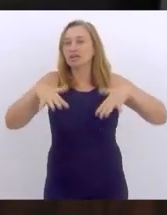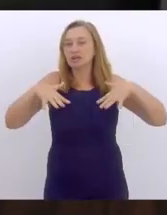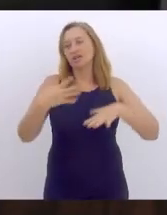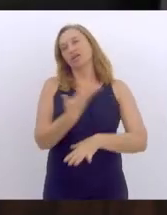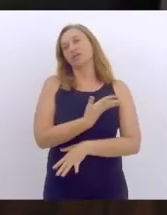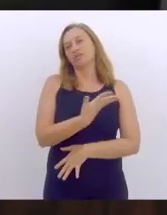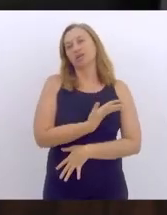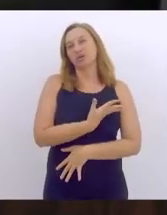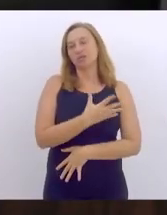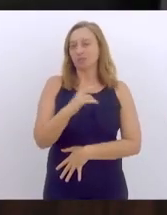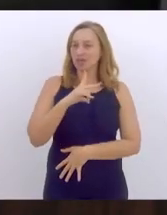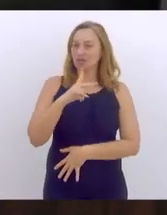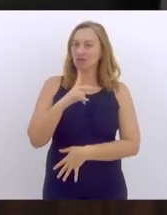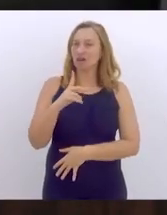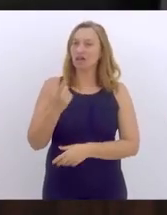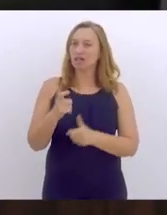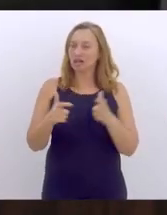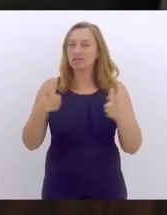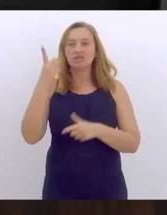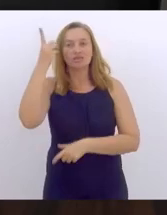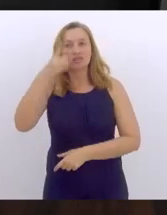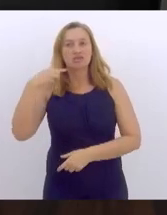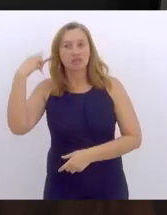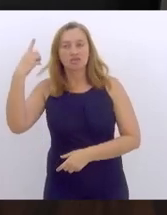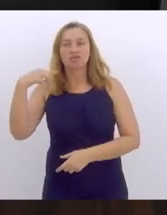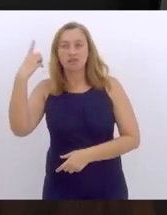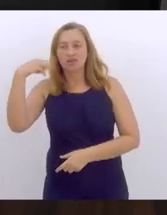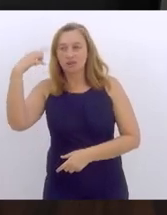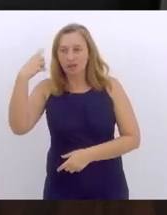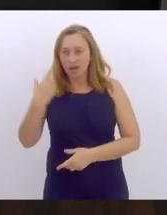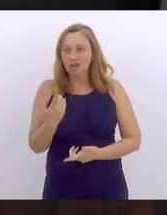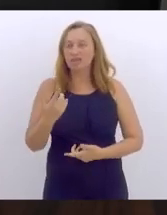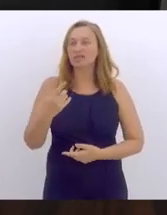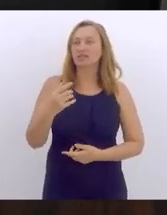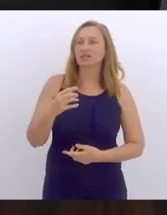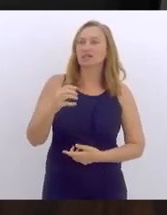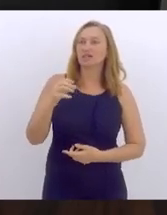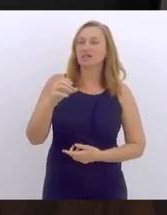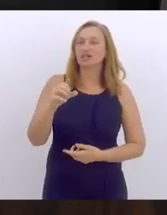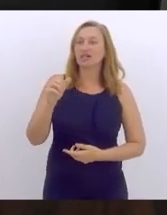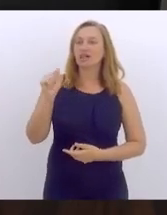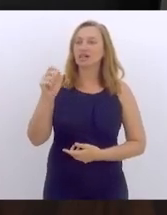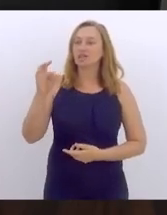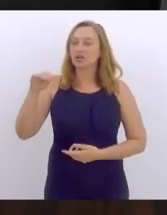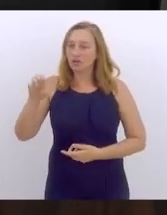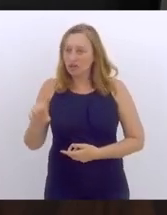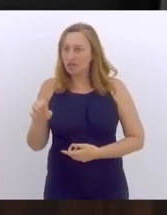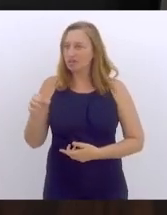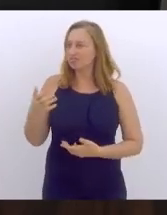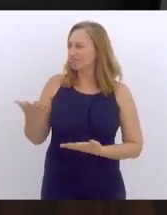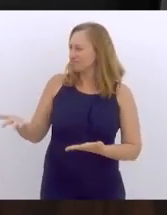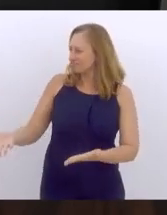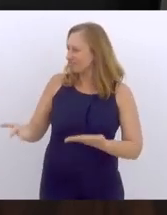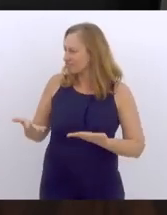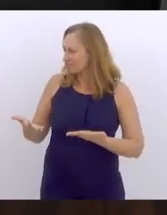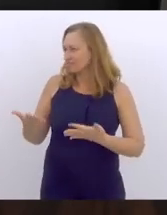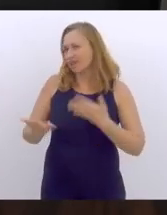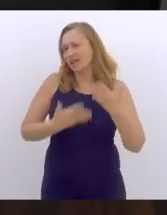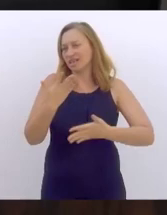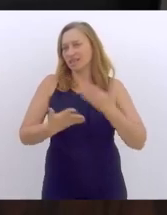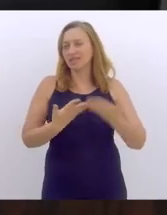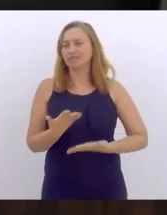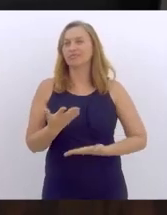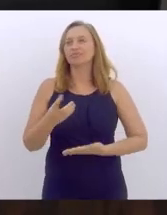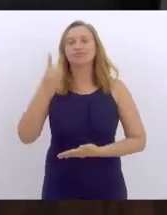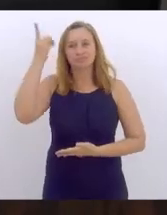meu amigo pessoal, grande advogado, sempre deputado Adir Damus, que é o advogado da ANATORG. Uma honra ter a sua presença aqui em plenário. Deputada